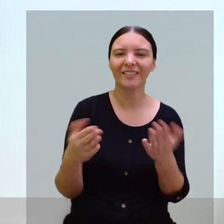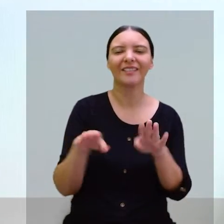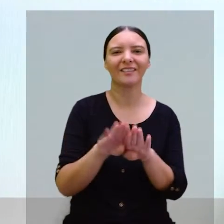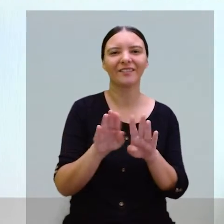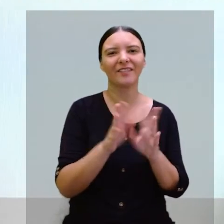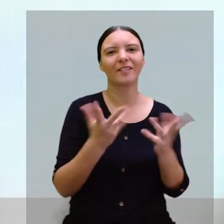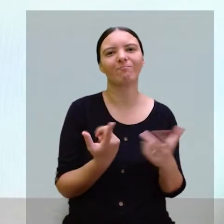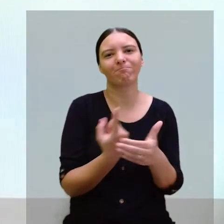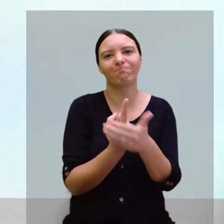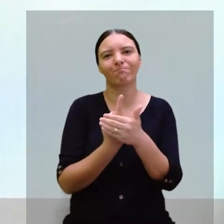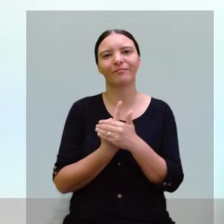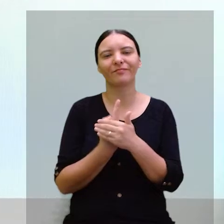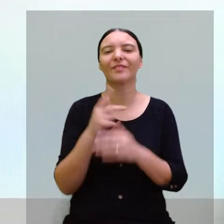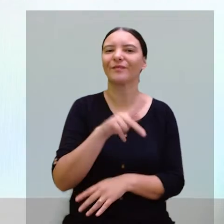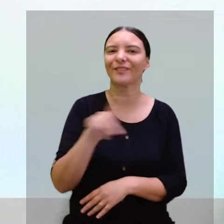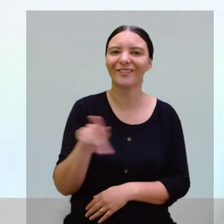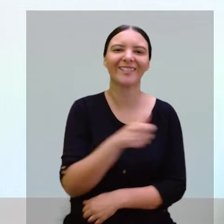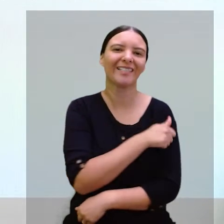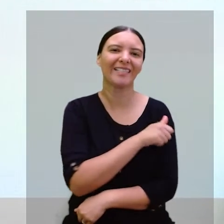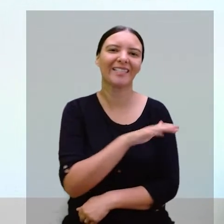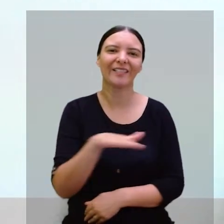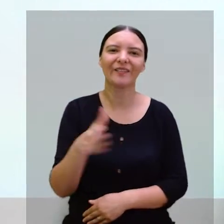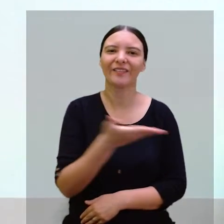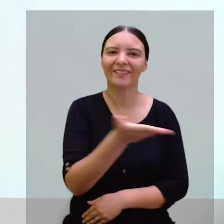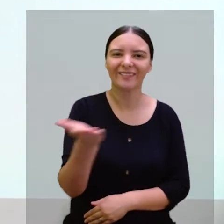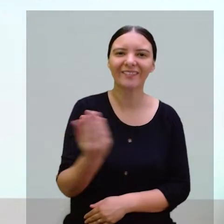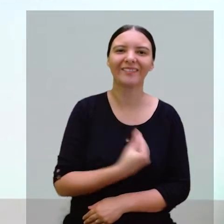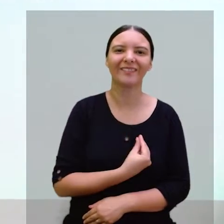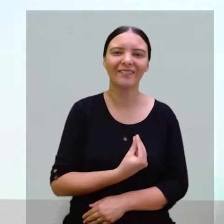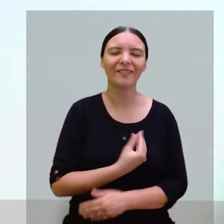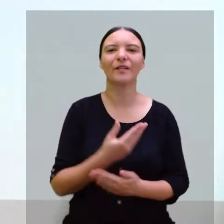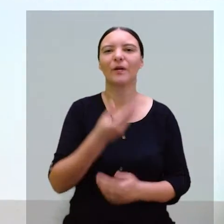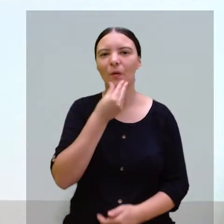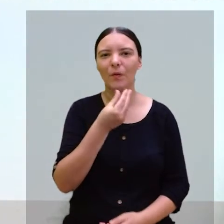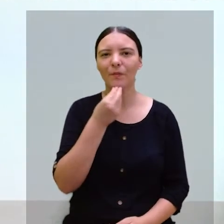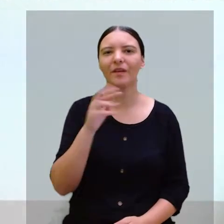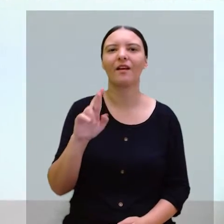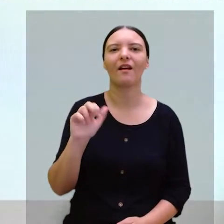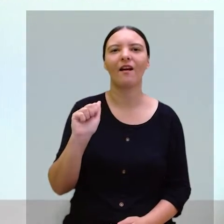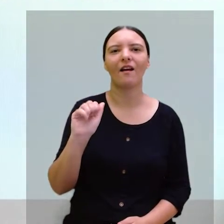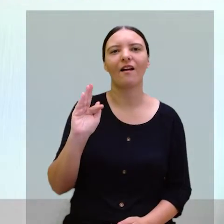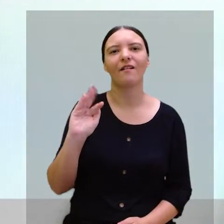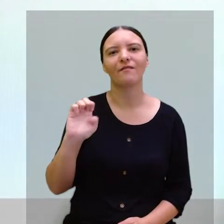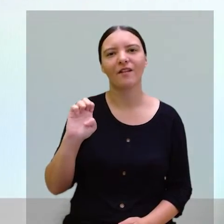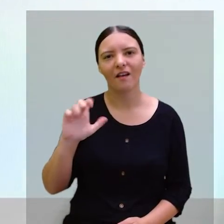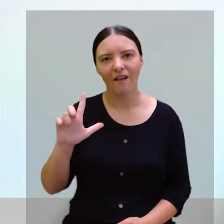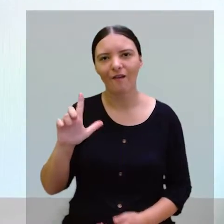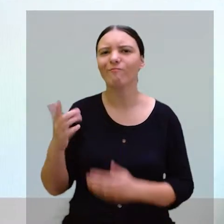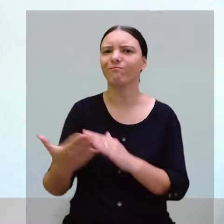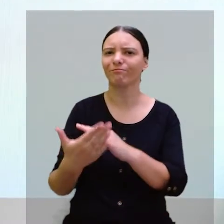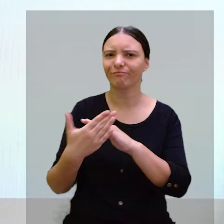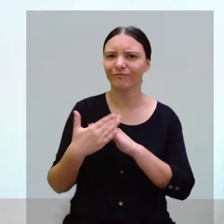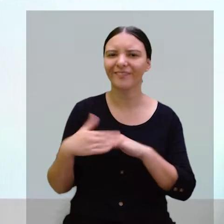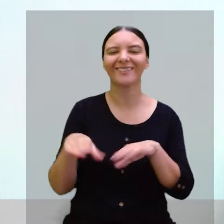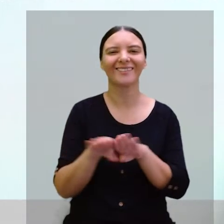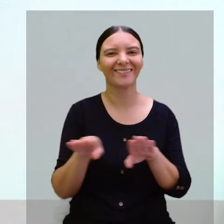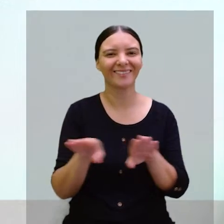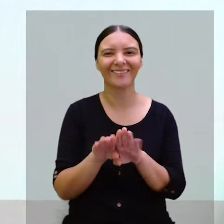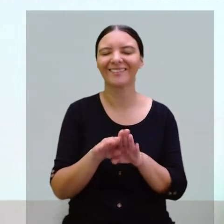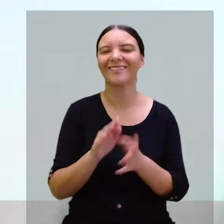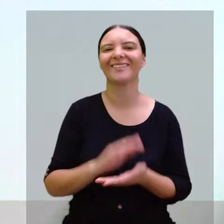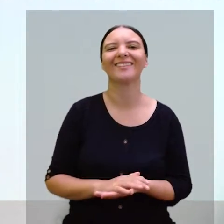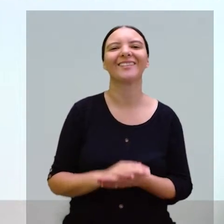acolhida, professores, os alunos por estarem aqui, Rafael por estar ajudando também desde o começo, dando uma super força